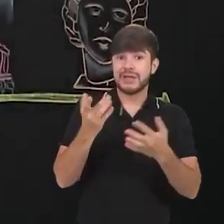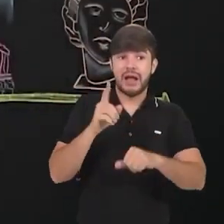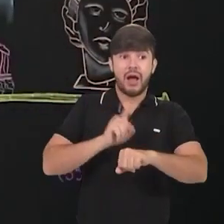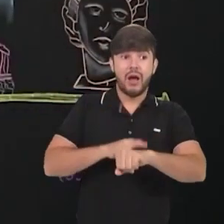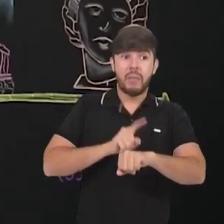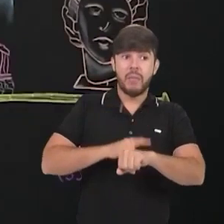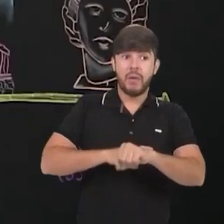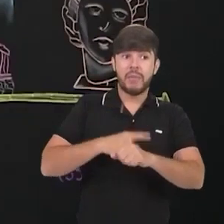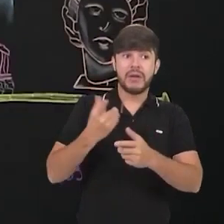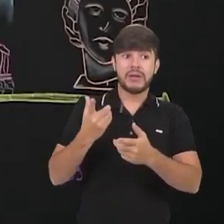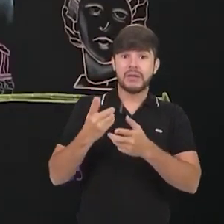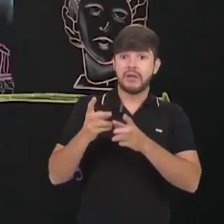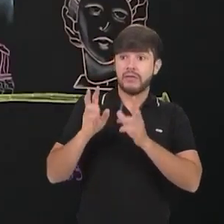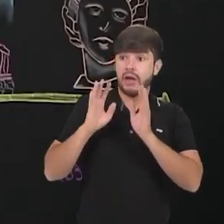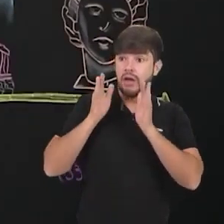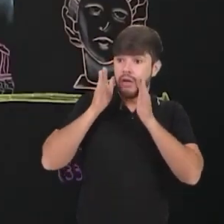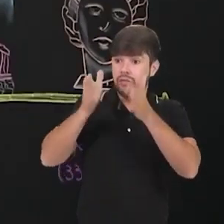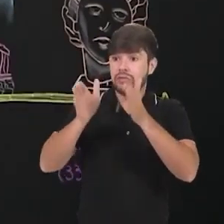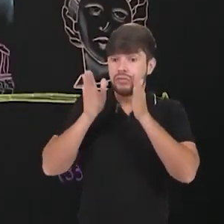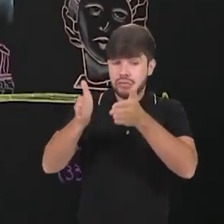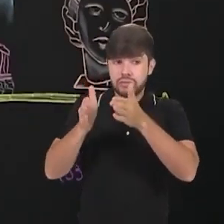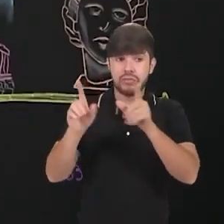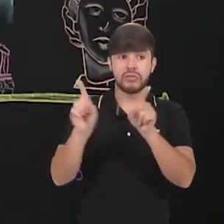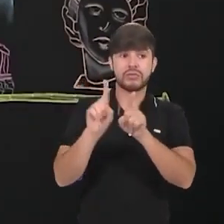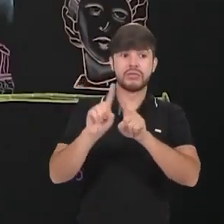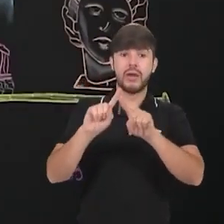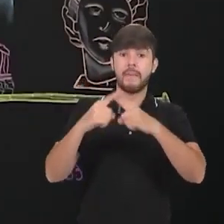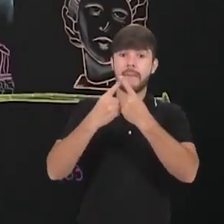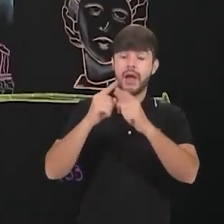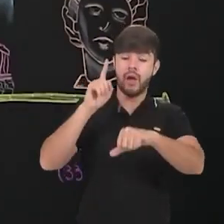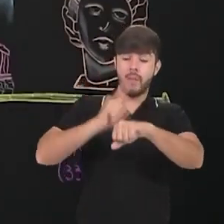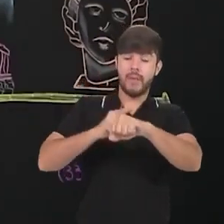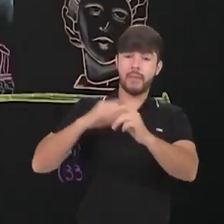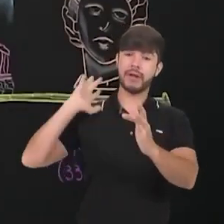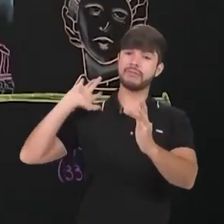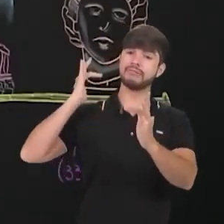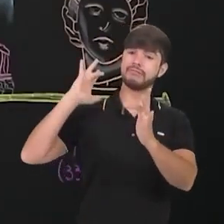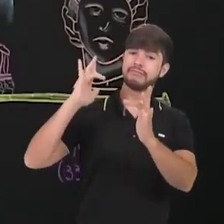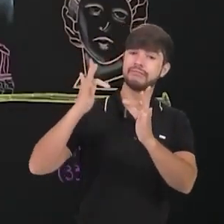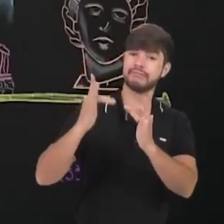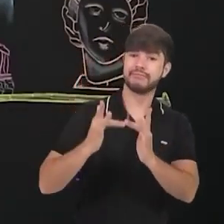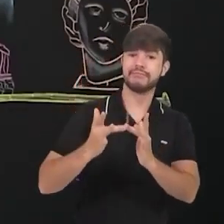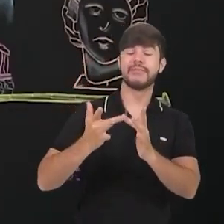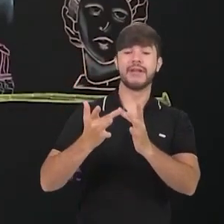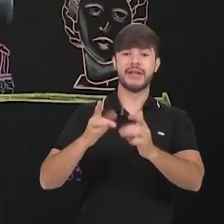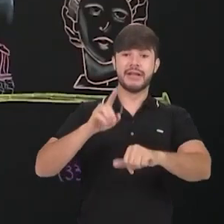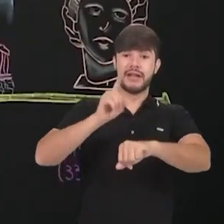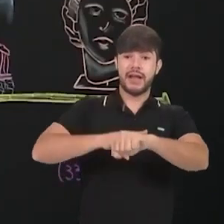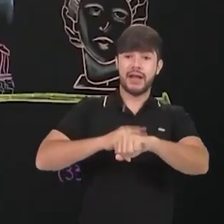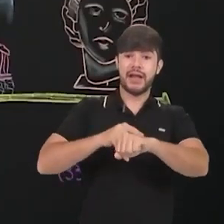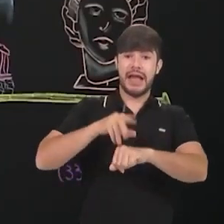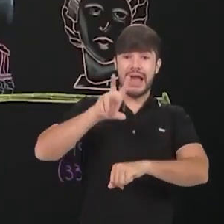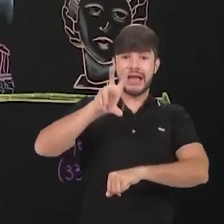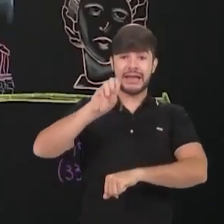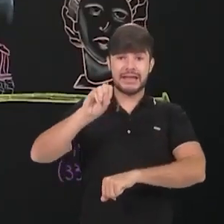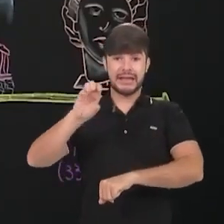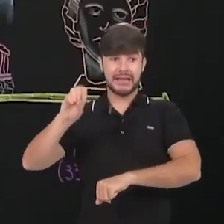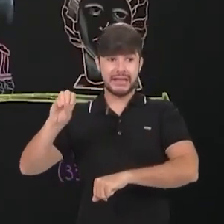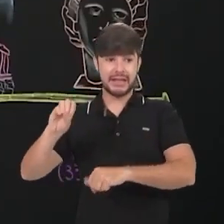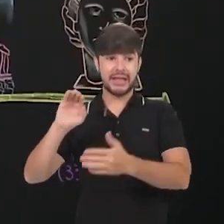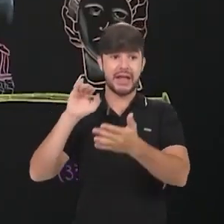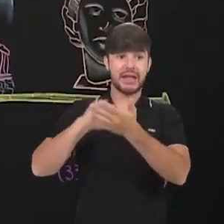que normalmente a gente faz mais referência, que é o chamado período clássico, que teria ido de 500 a 338